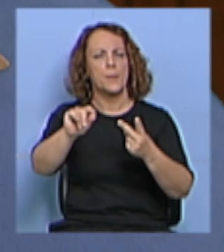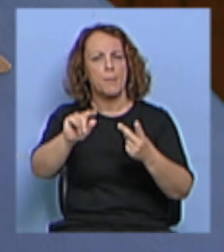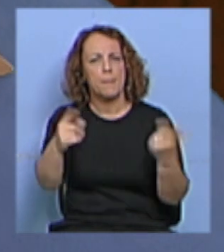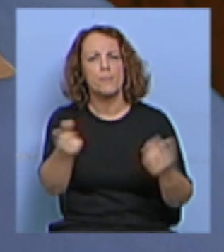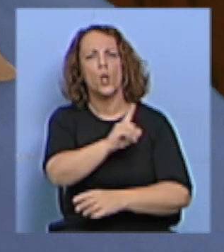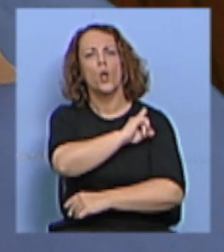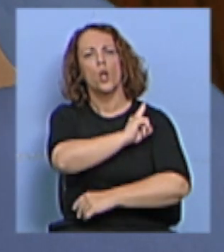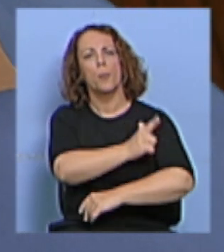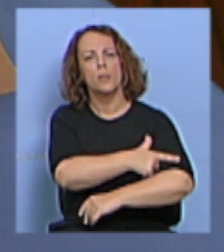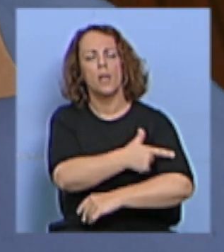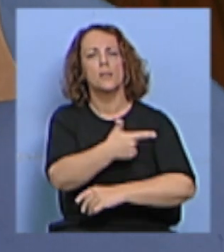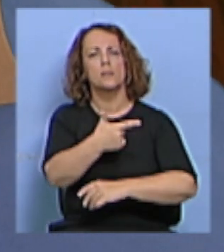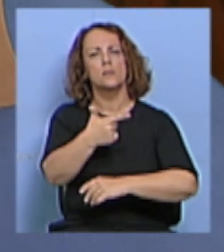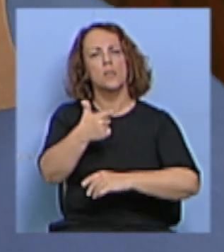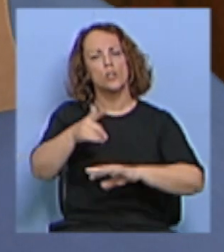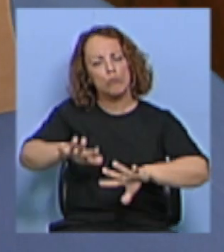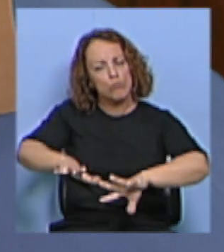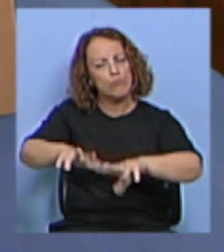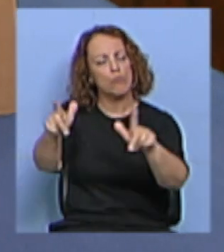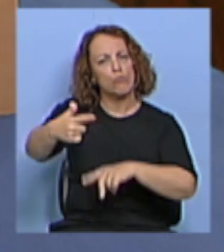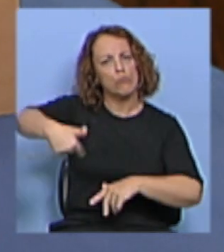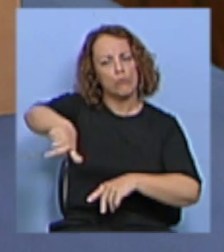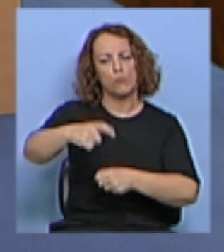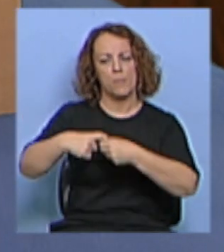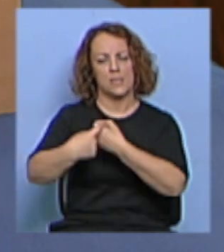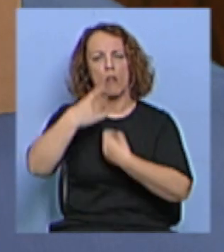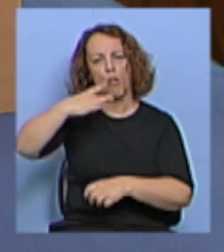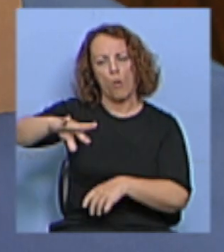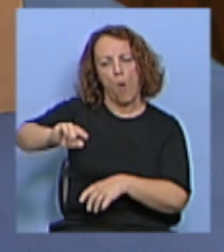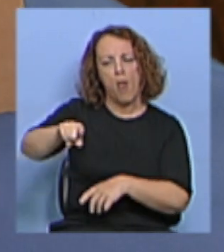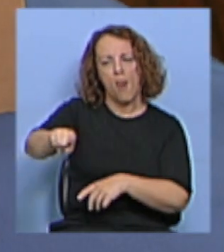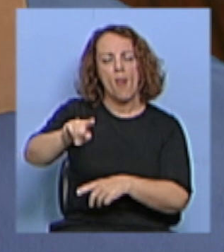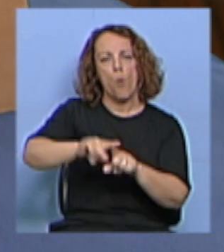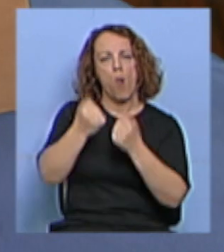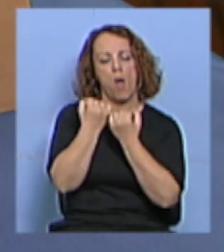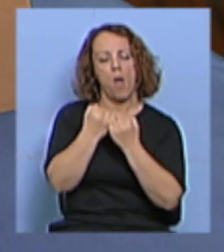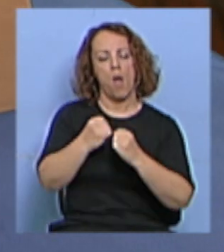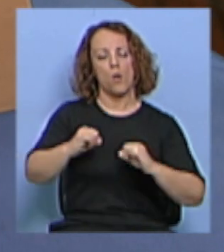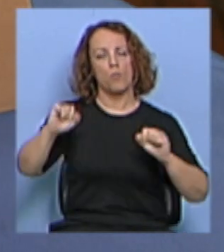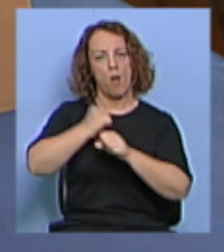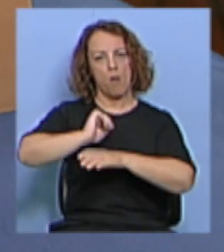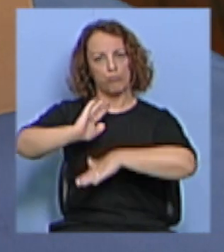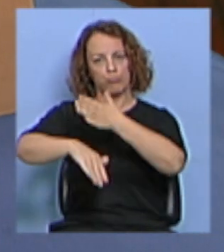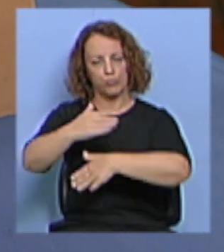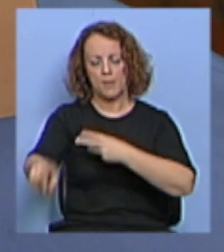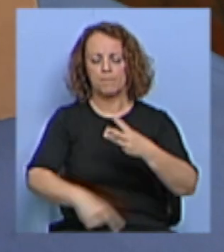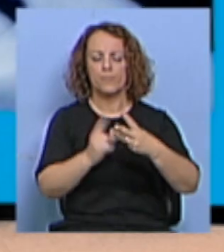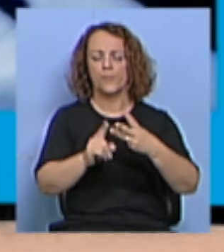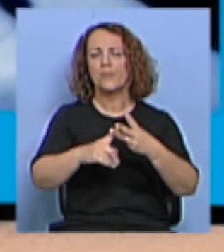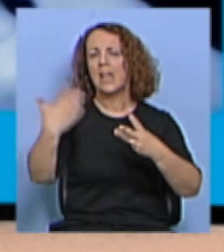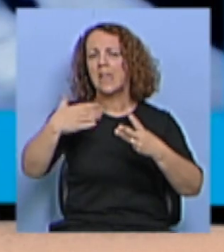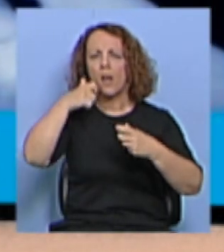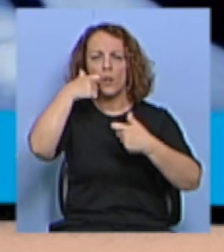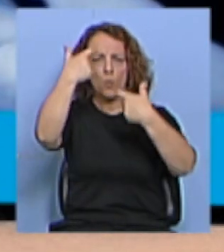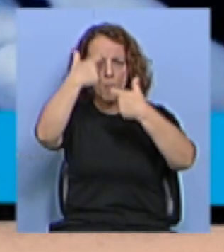dos nossos parceiros locais para que sejam mais autónomos, para que possam trabalhar cada vez de forma mais autónoma. Também a questão dos direitos humanos é